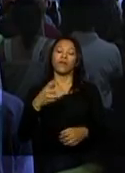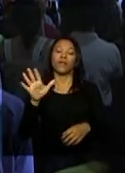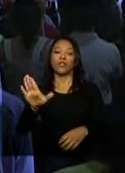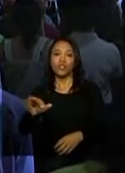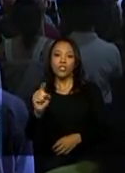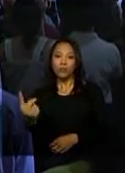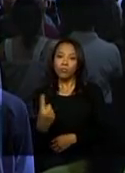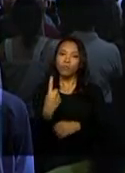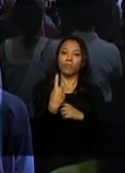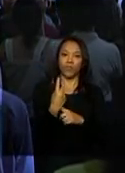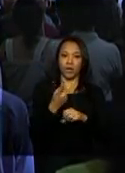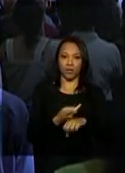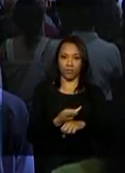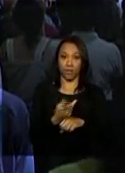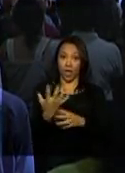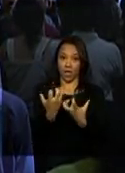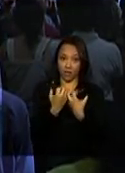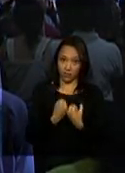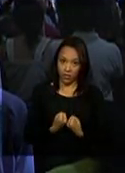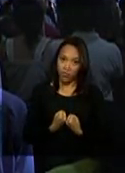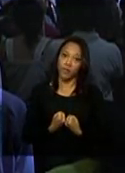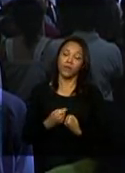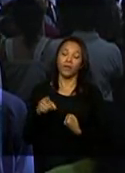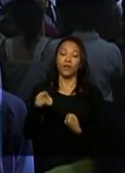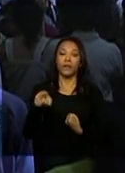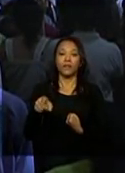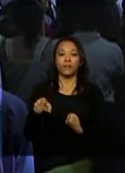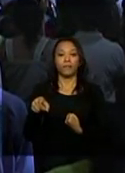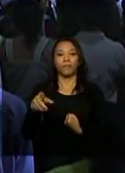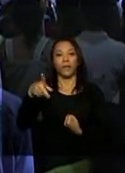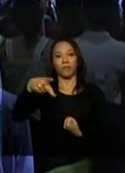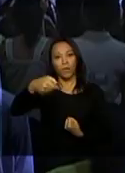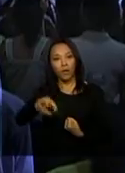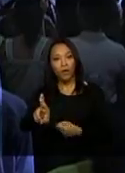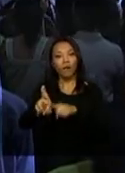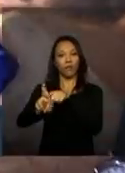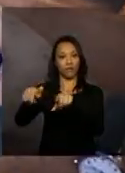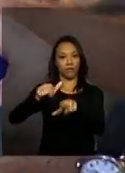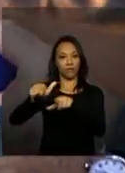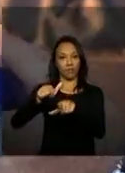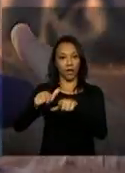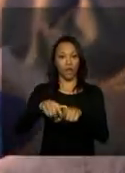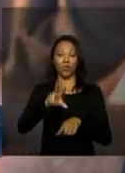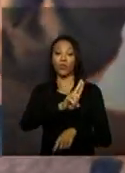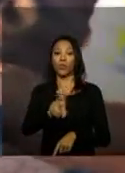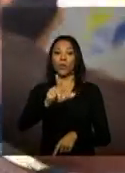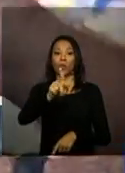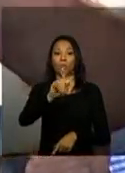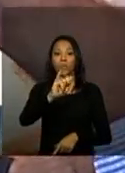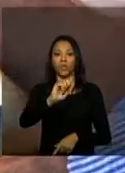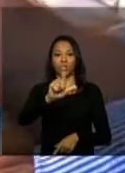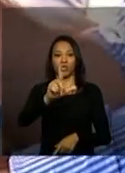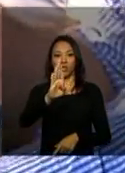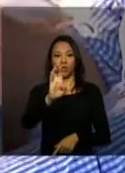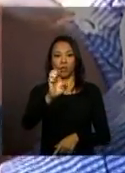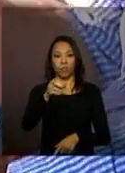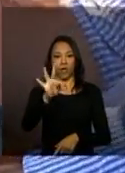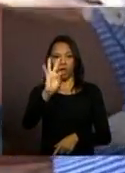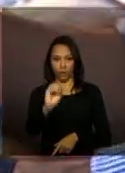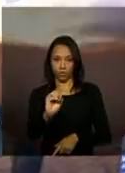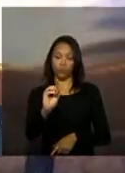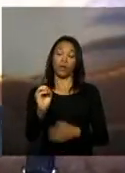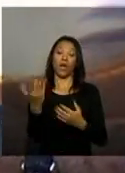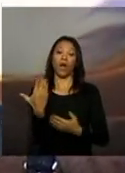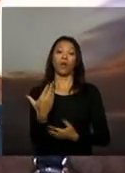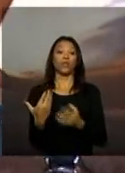da Secretaria-Geral da Presidência da República, Gilberto Carvalho, convidamos ao